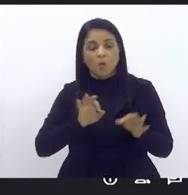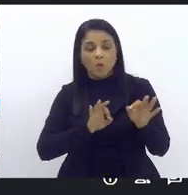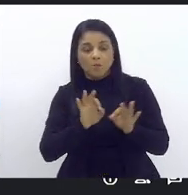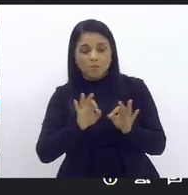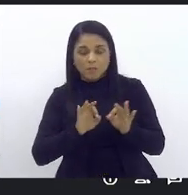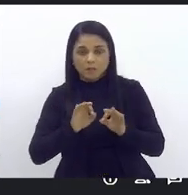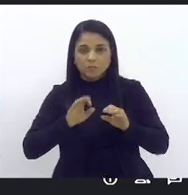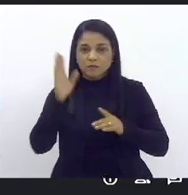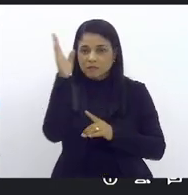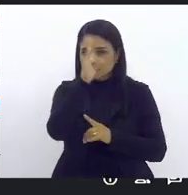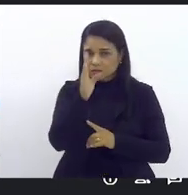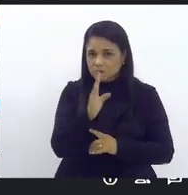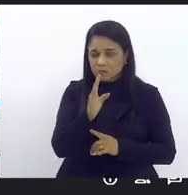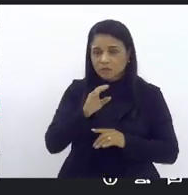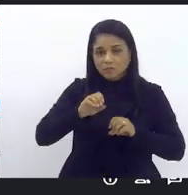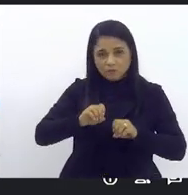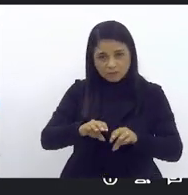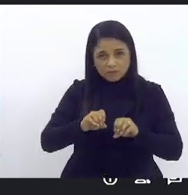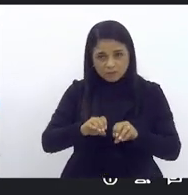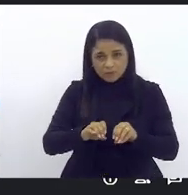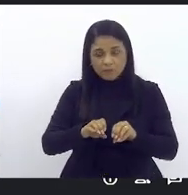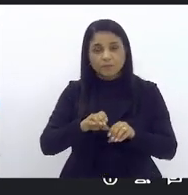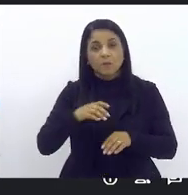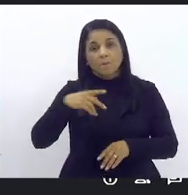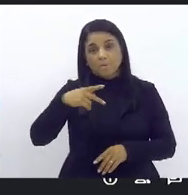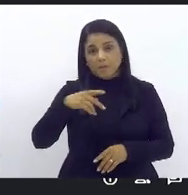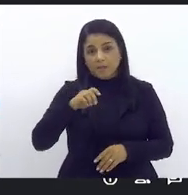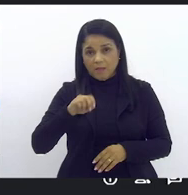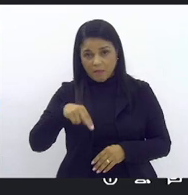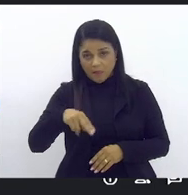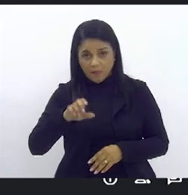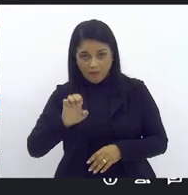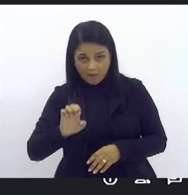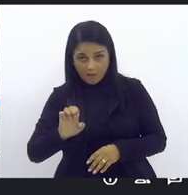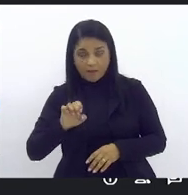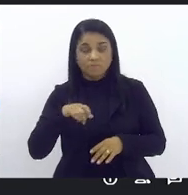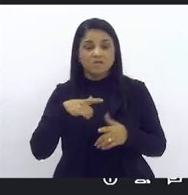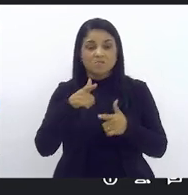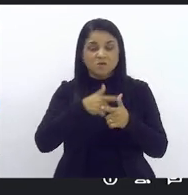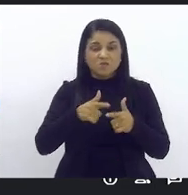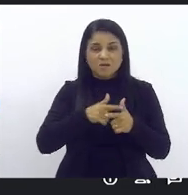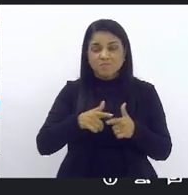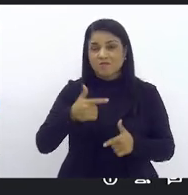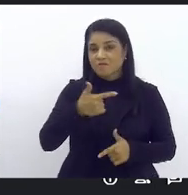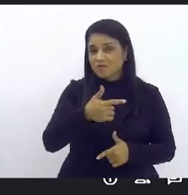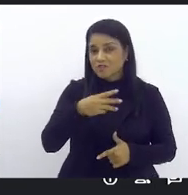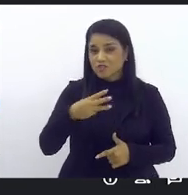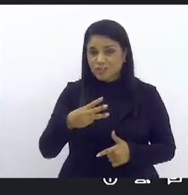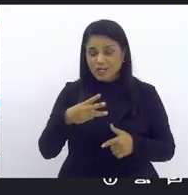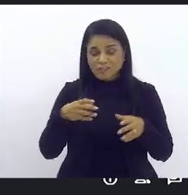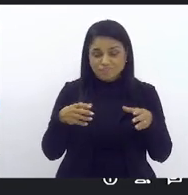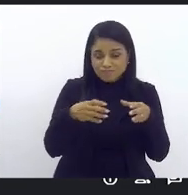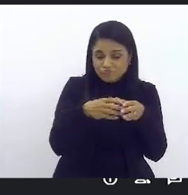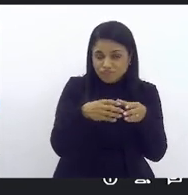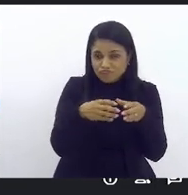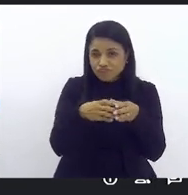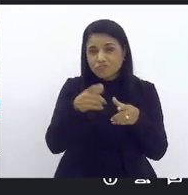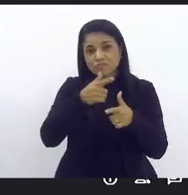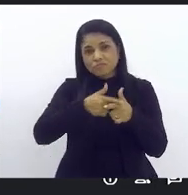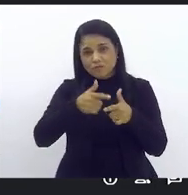Tem um dos grandes problemas, nós temos 23 problemas definidos, né, coletivamente. Um deles se